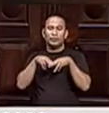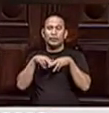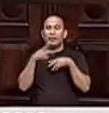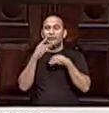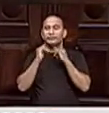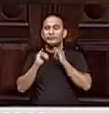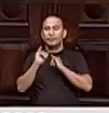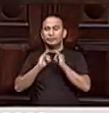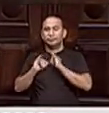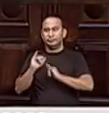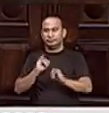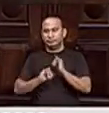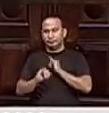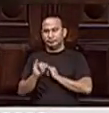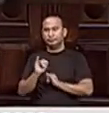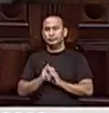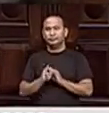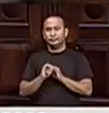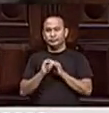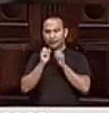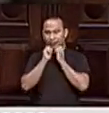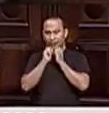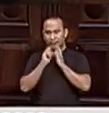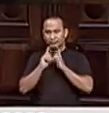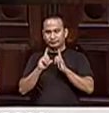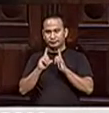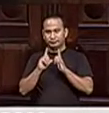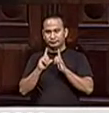comunicasse à Casa Legislativa.